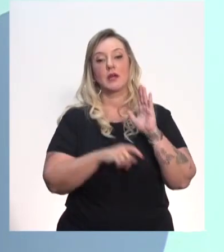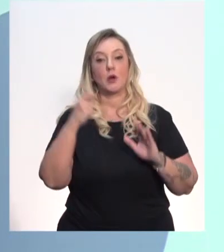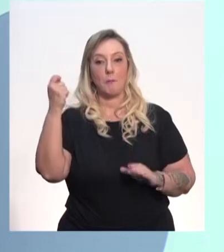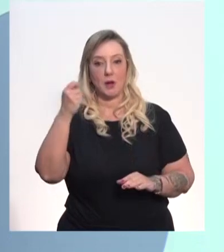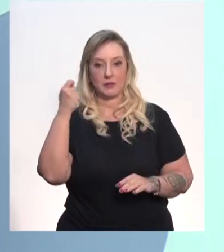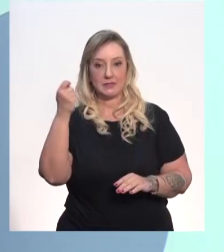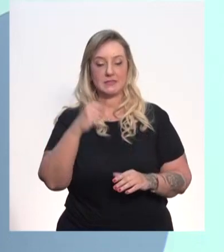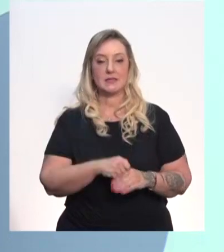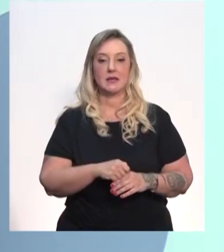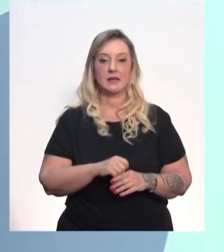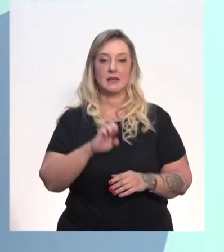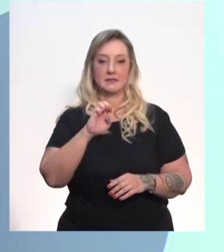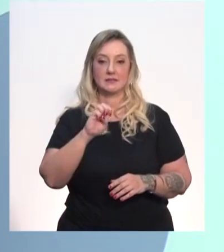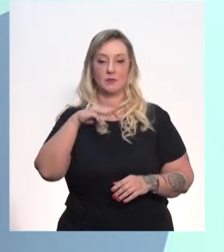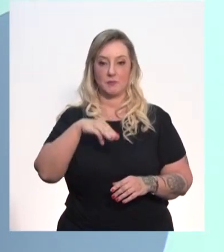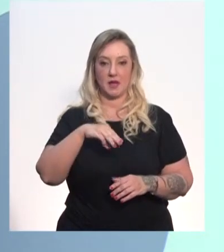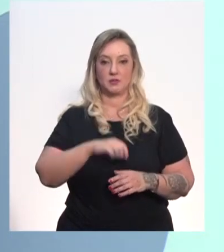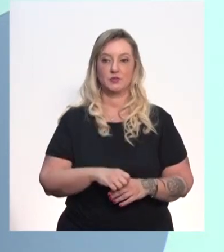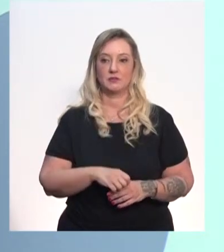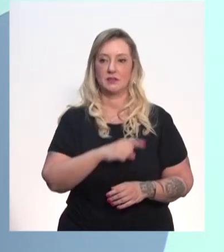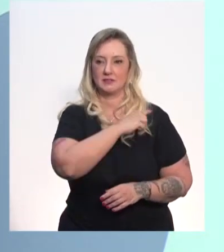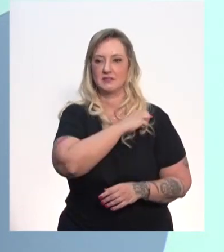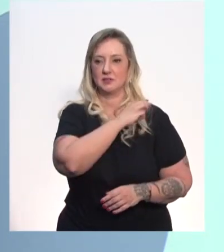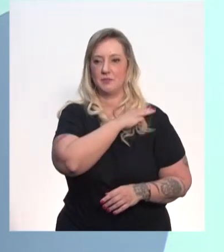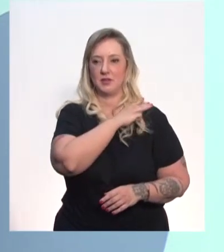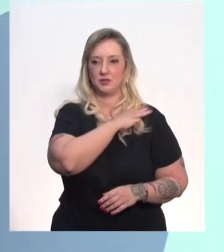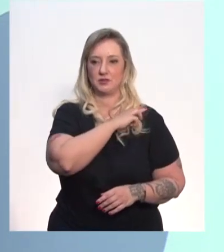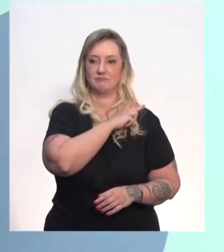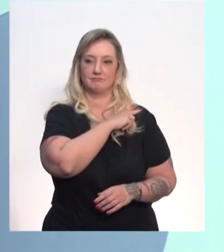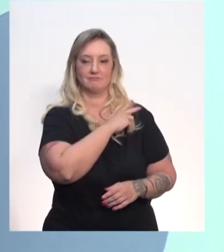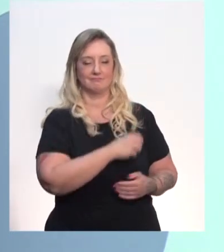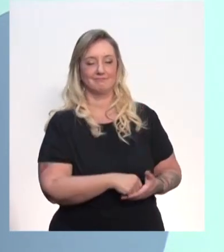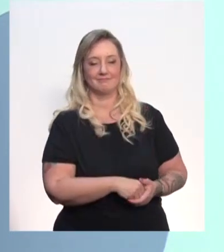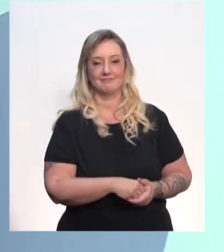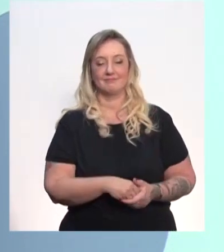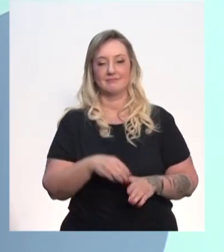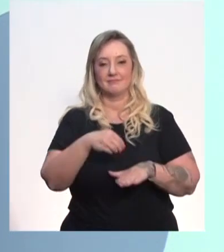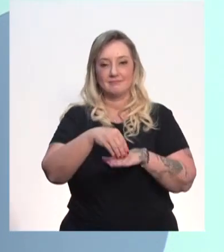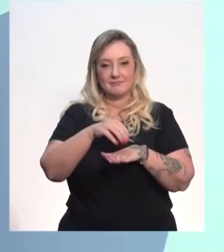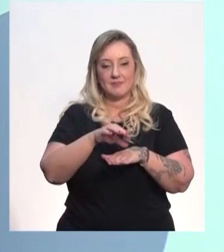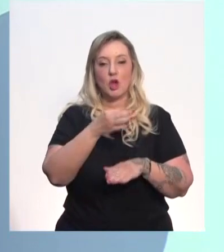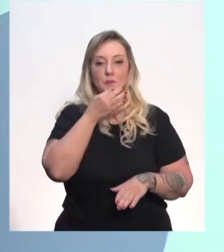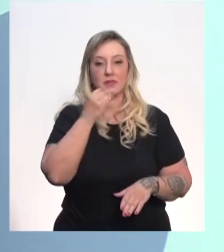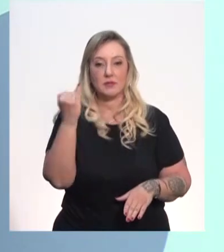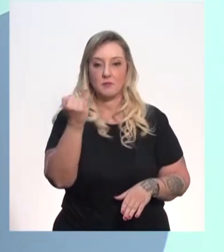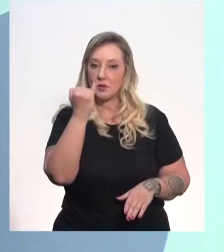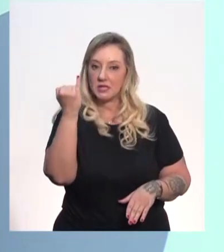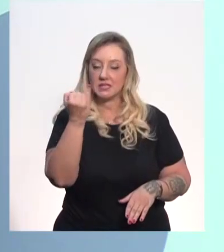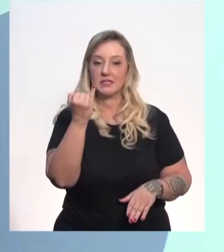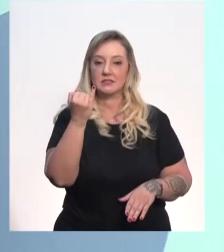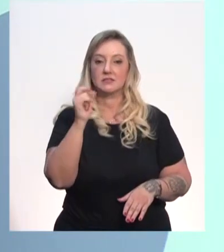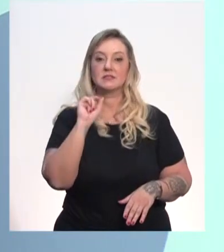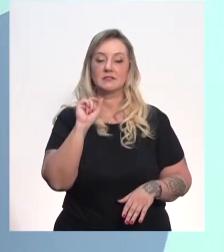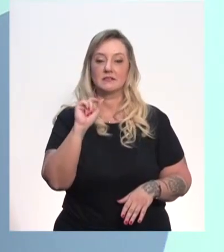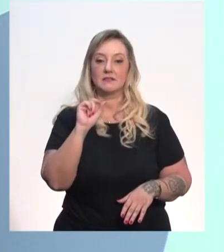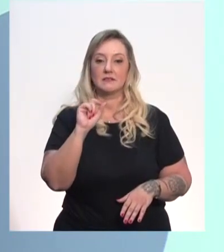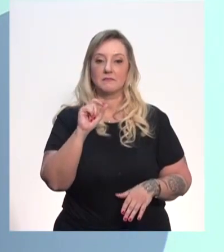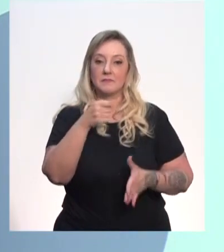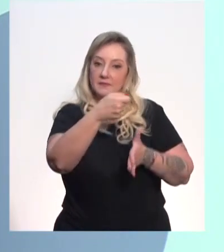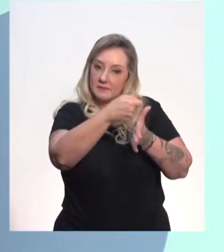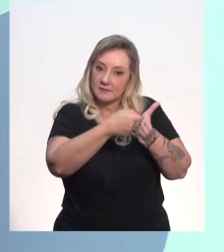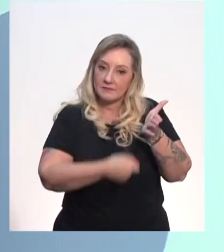palavra. Bom dia, João, bom dia a todos. Eu sou a Liliane, eu sou professora da rede, vocês estão vendo